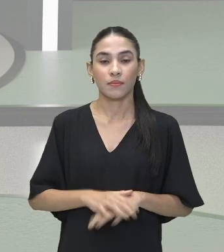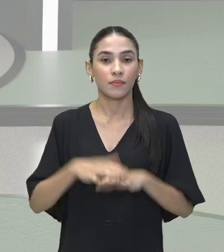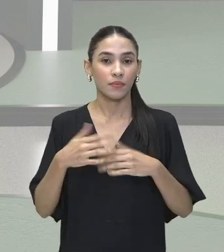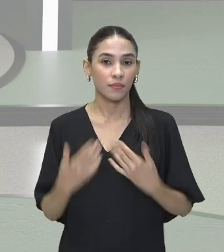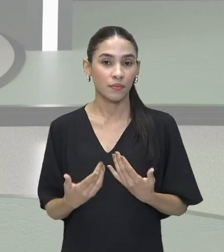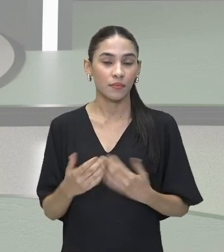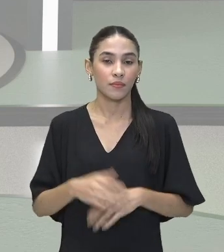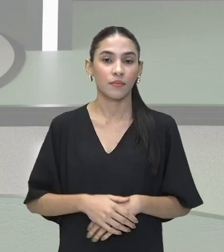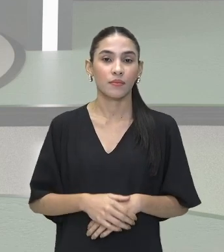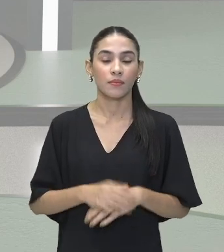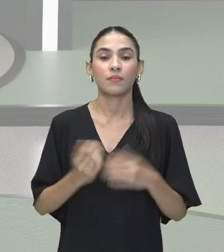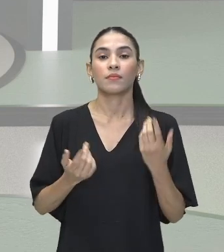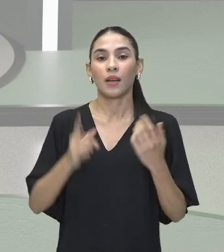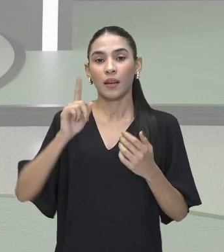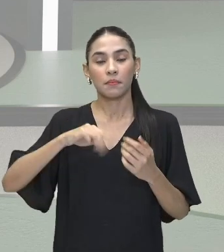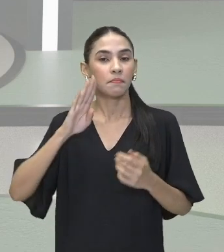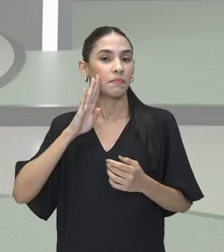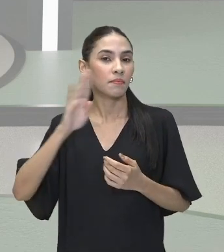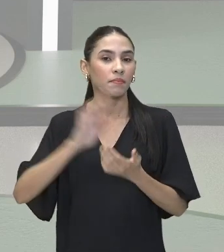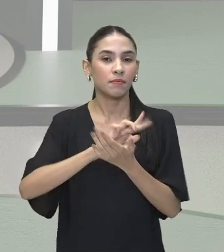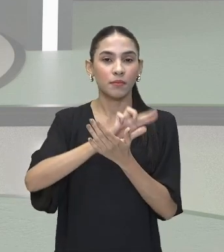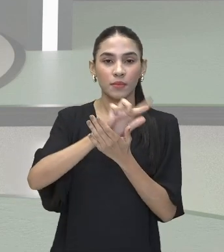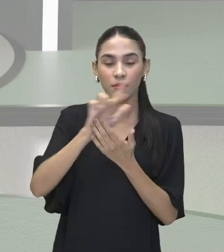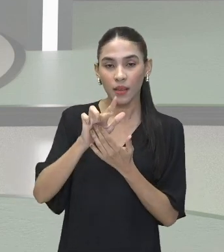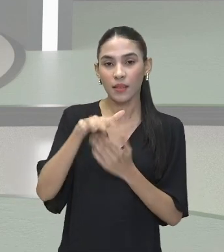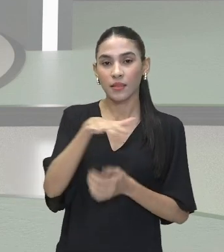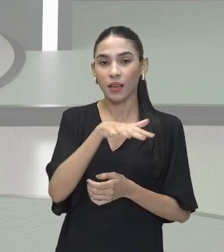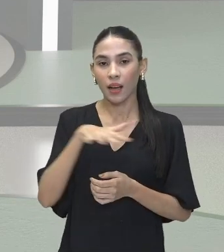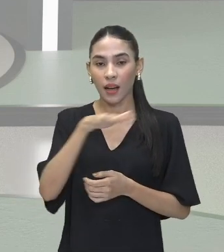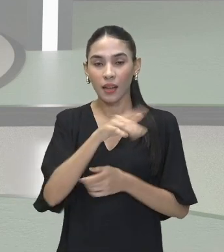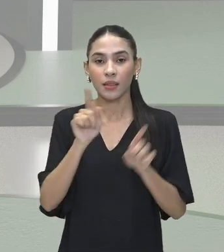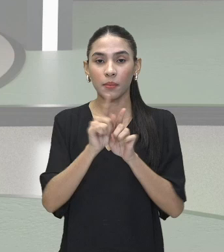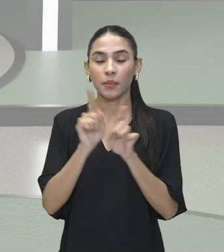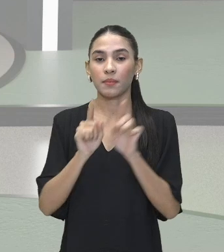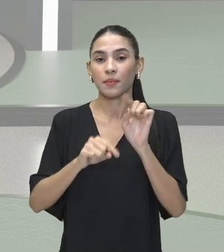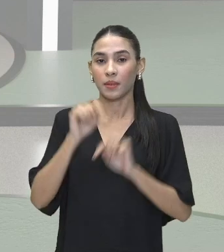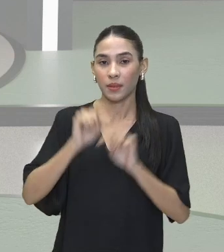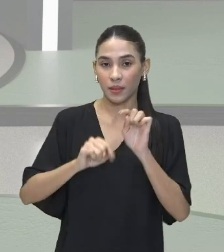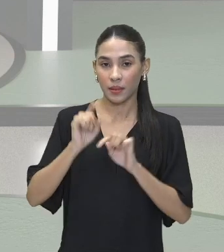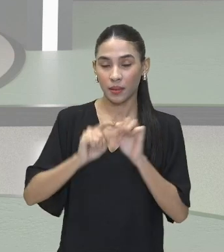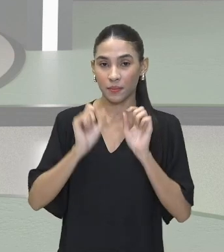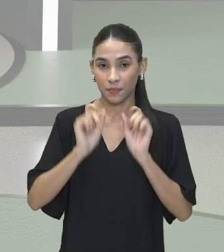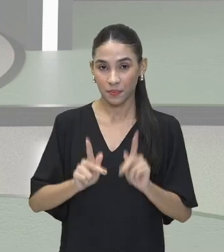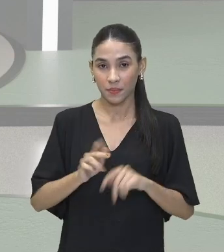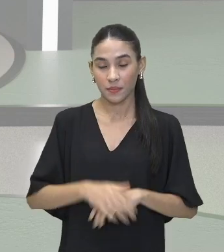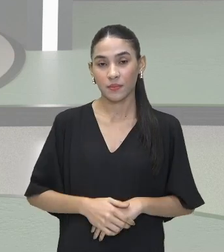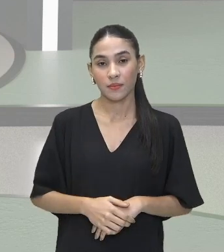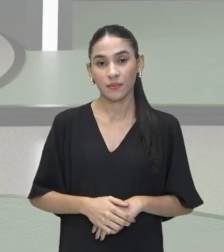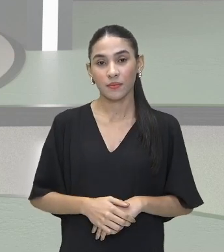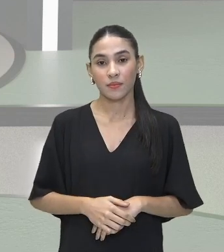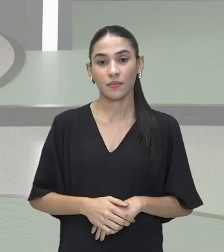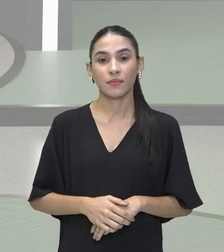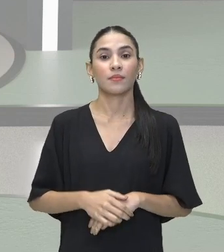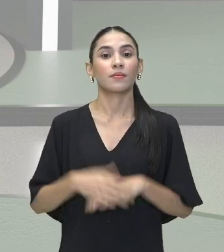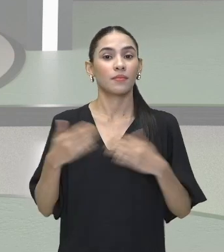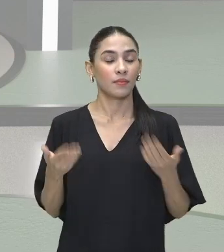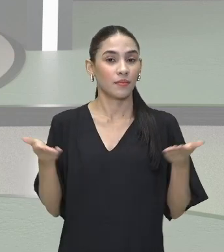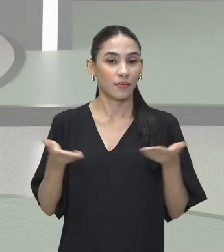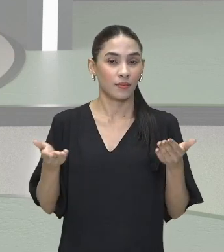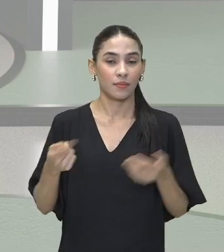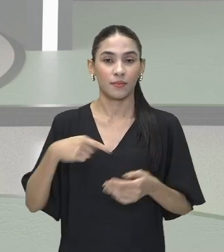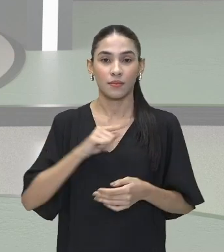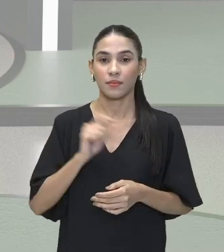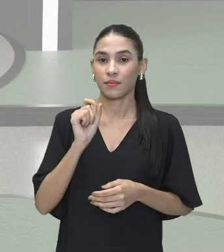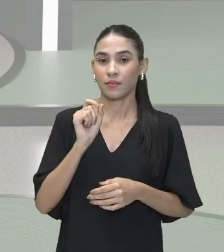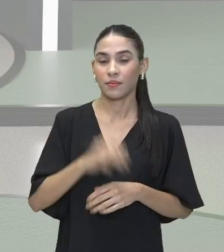Então, eles servem de matéria-prima para diversos produtos, ok? E agora